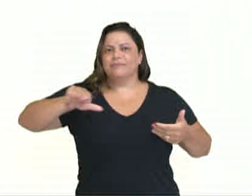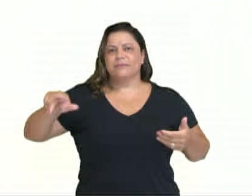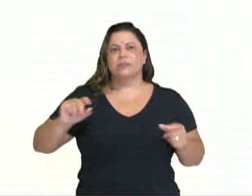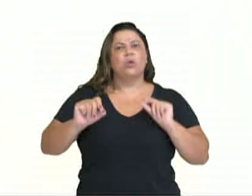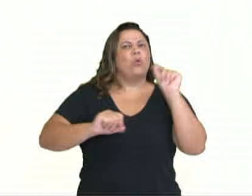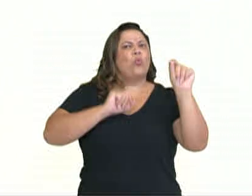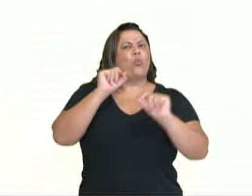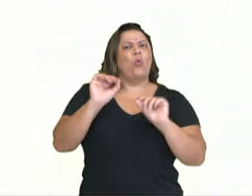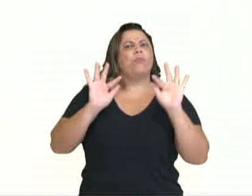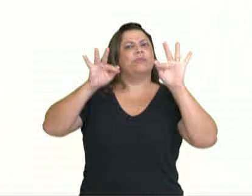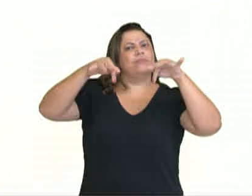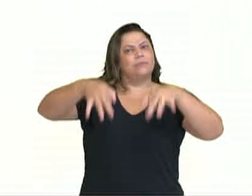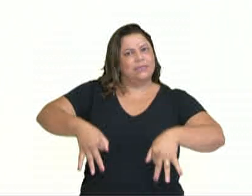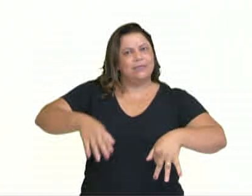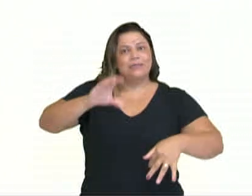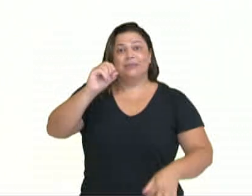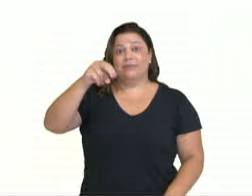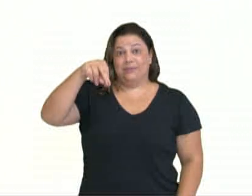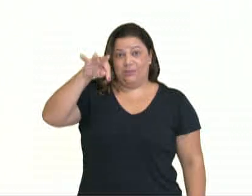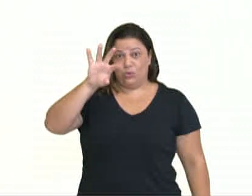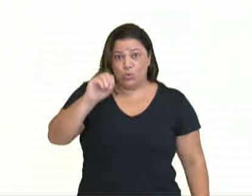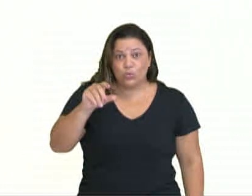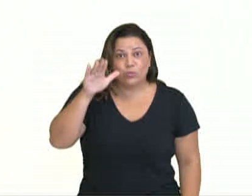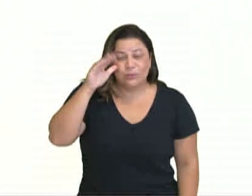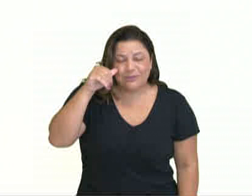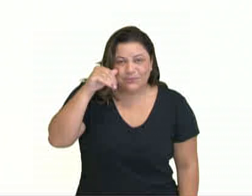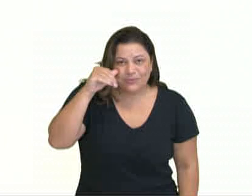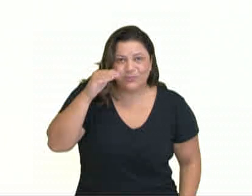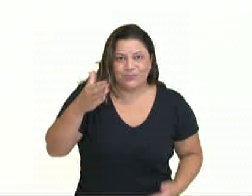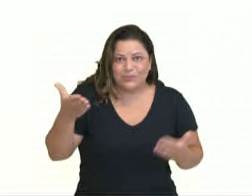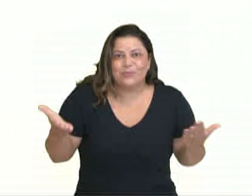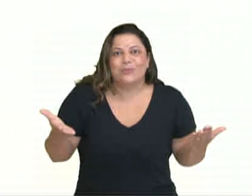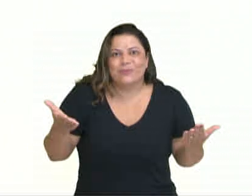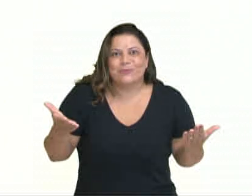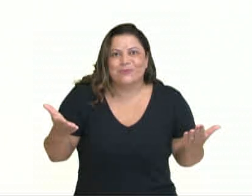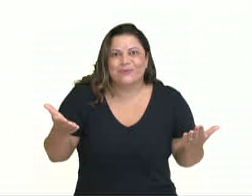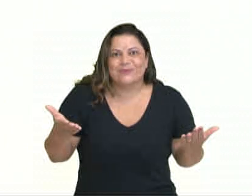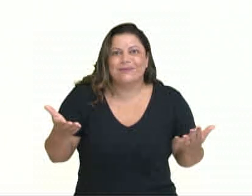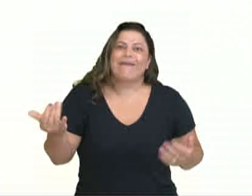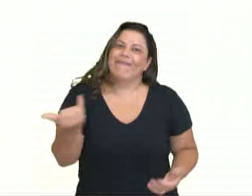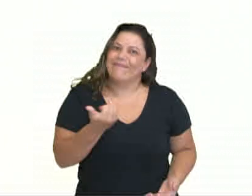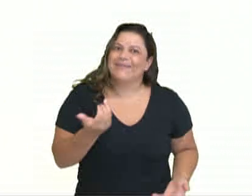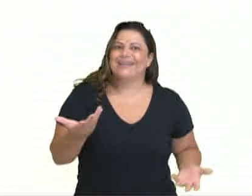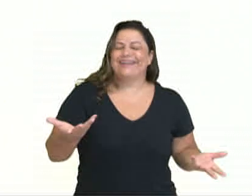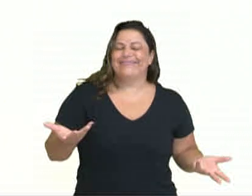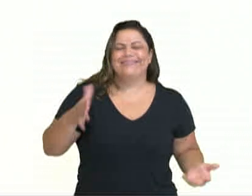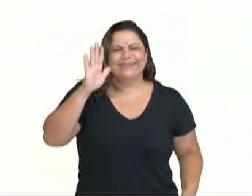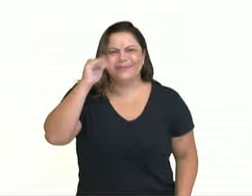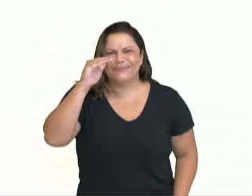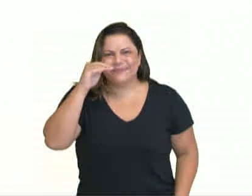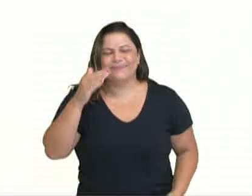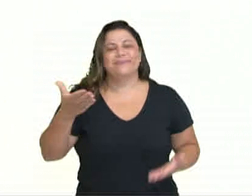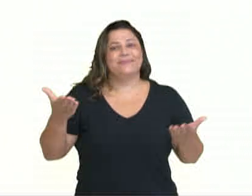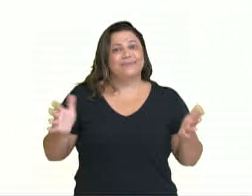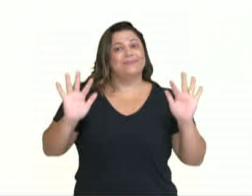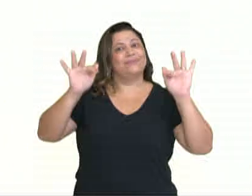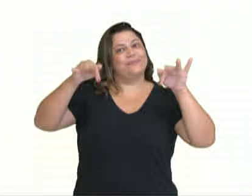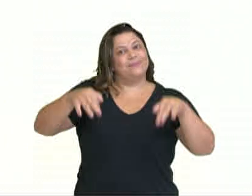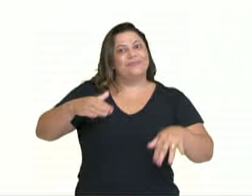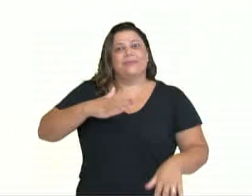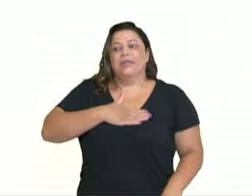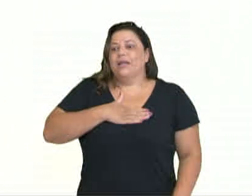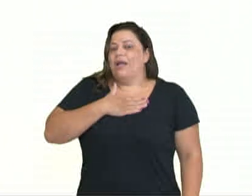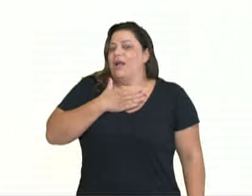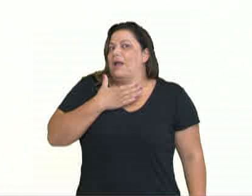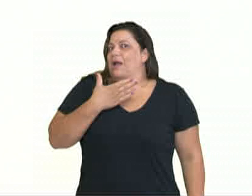o conto que a gente leu? Você está curioso para saber disso? Tá ou não tá? Fala para mim. O final é surpreendente